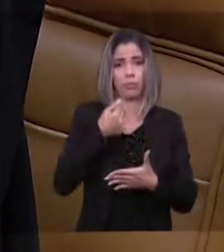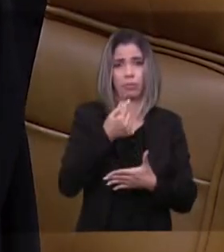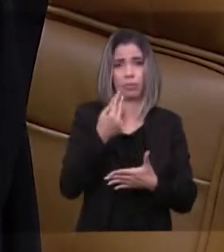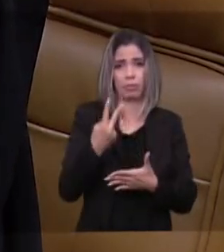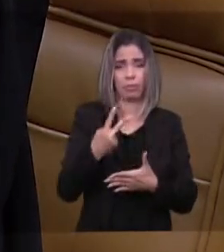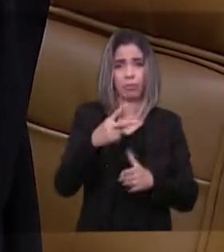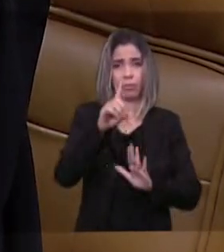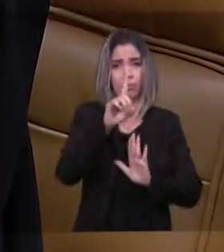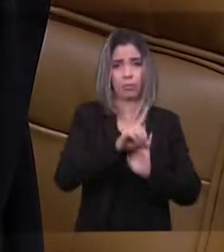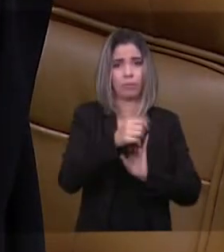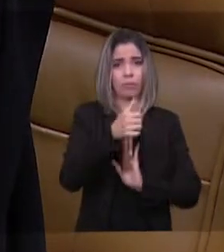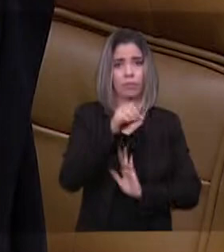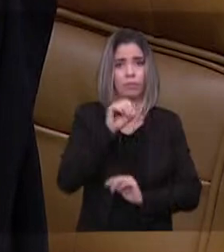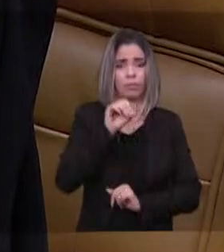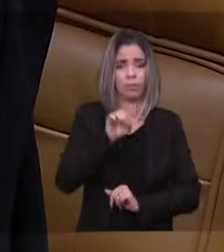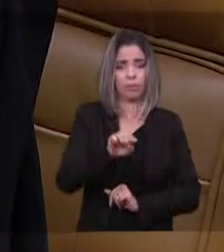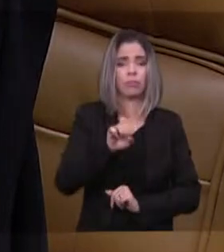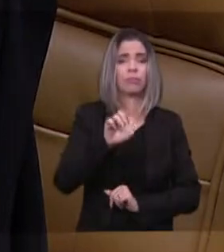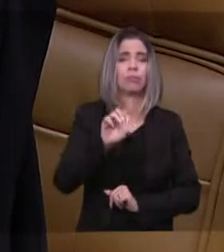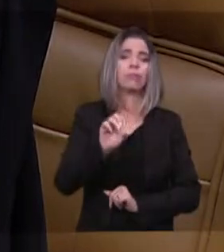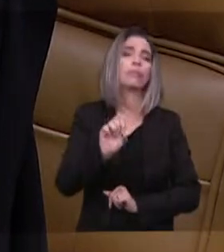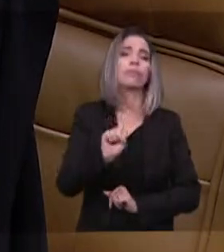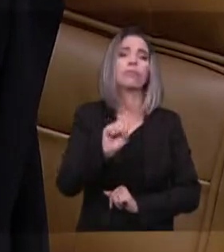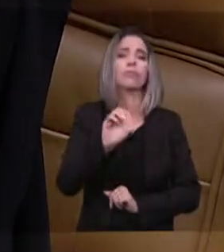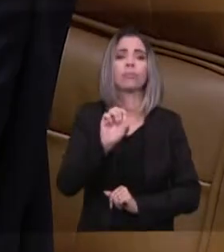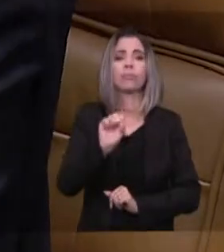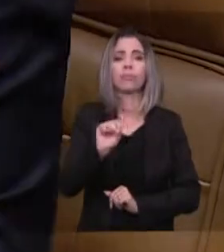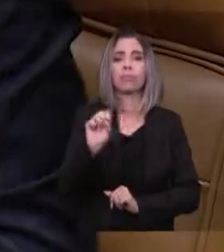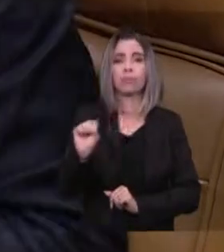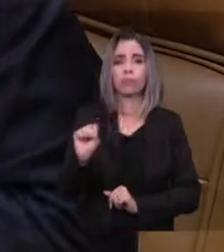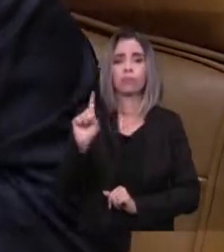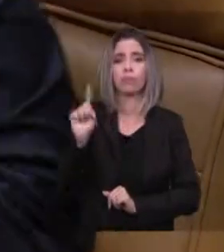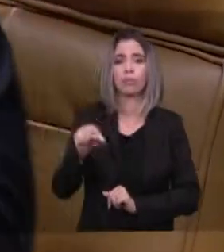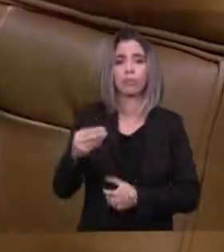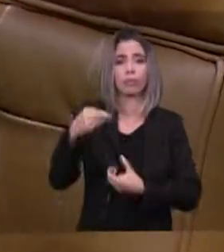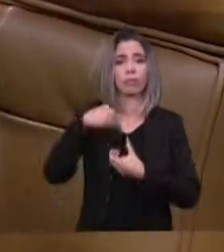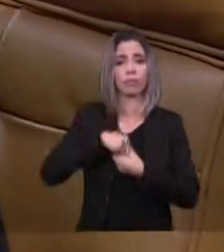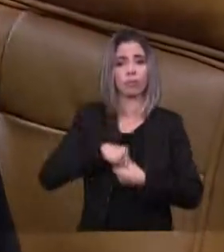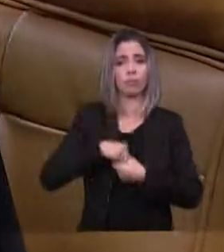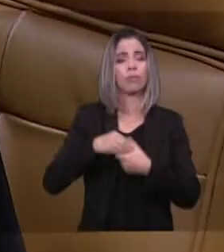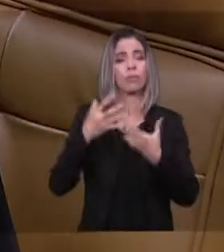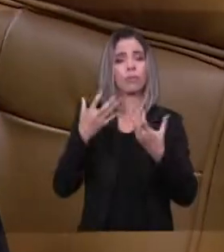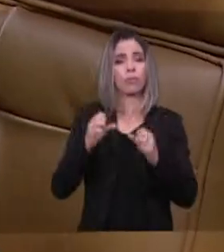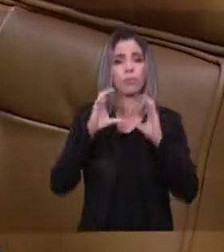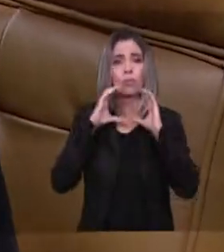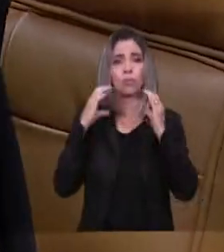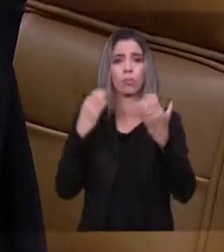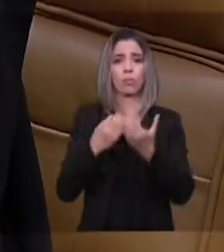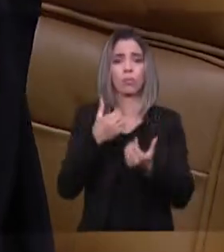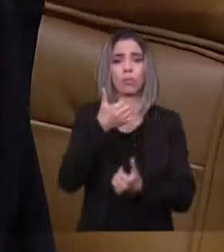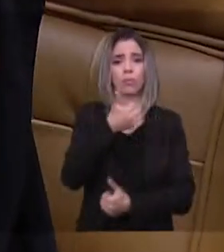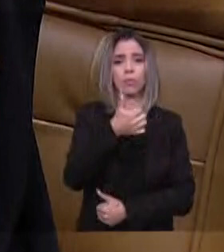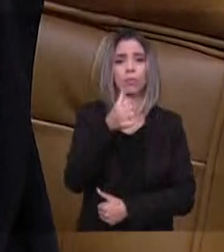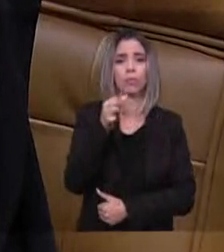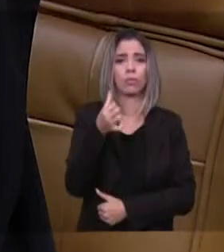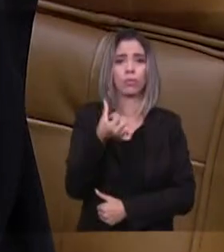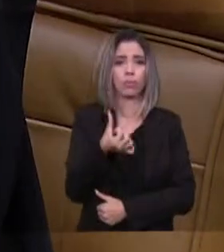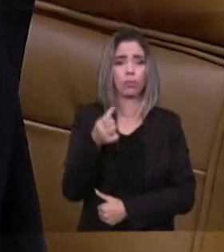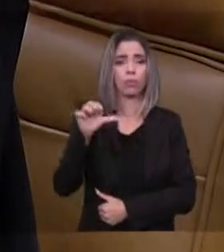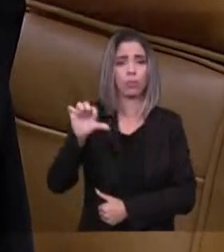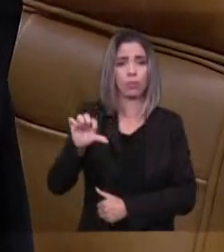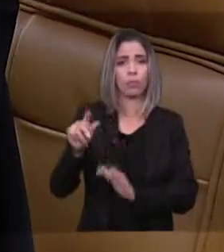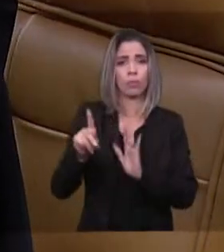decreto 10.088 de 2019, que internalizou a Convenção 169 da